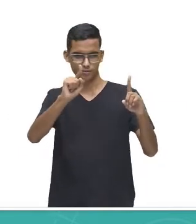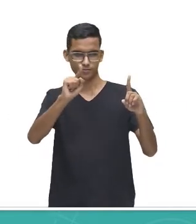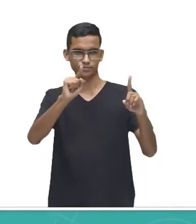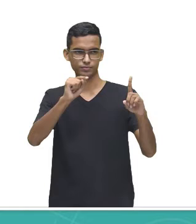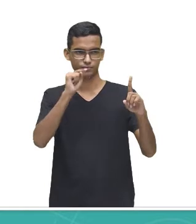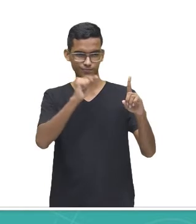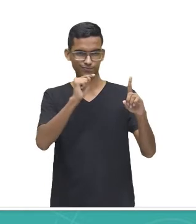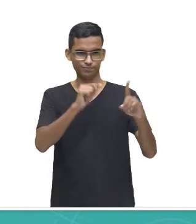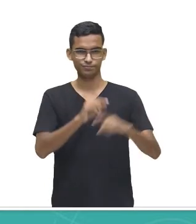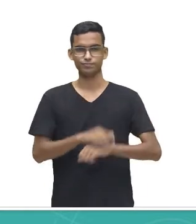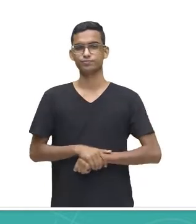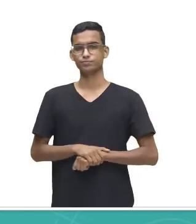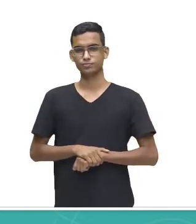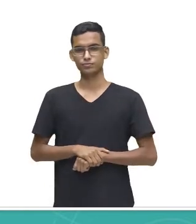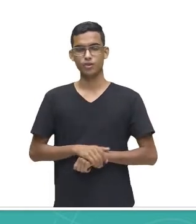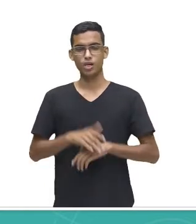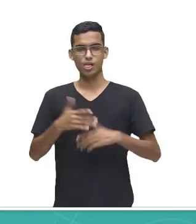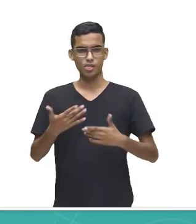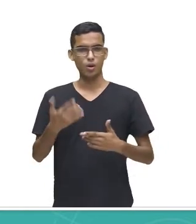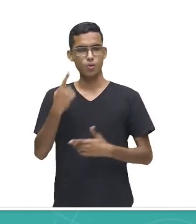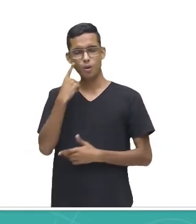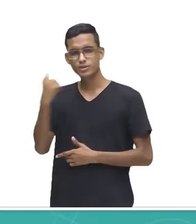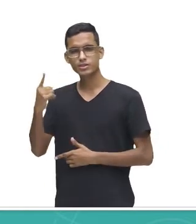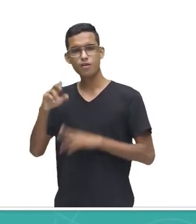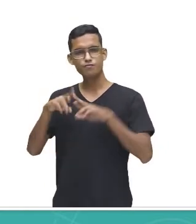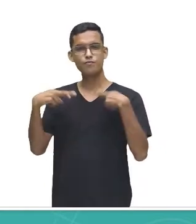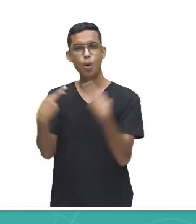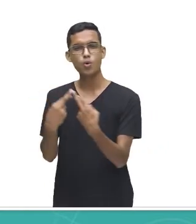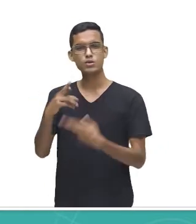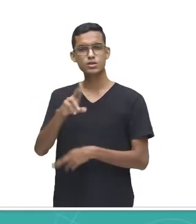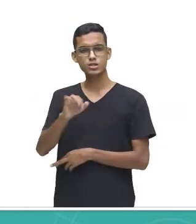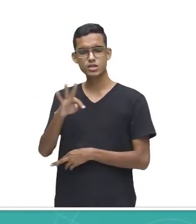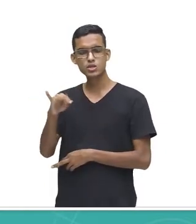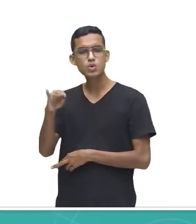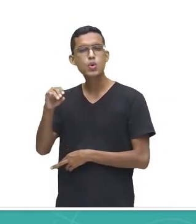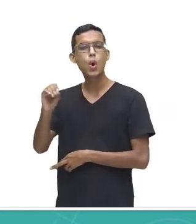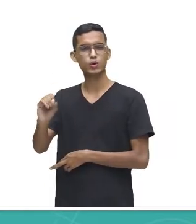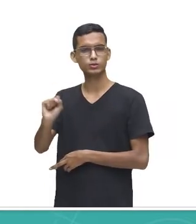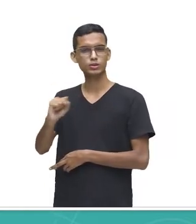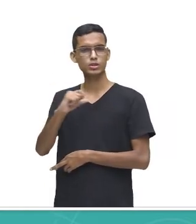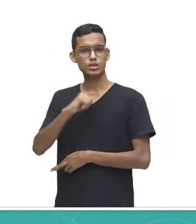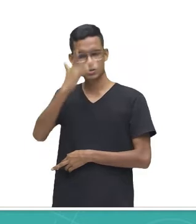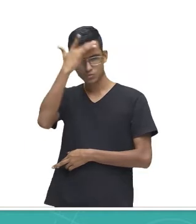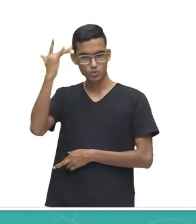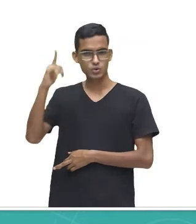da experiência religiosa. E esse fenômeno religioso, por que ele